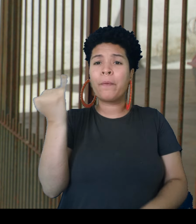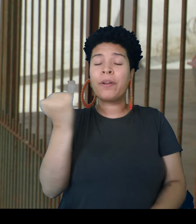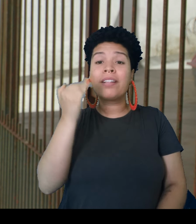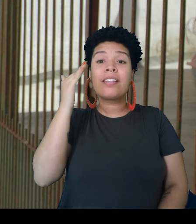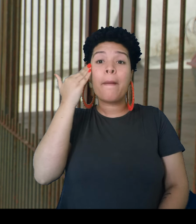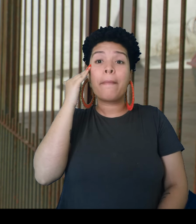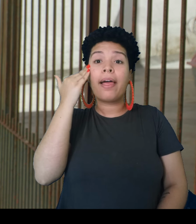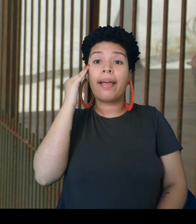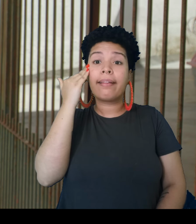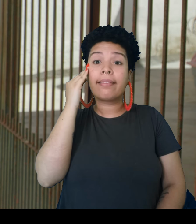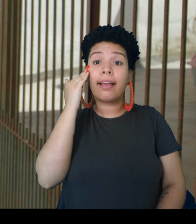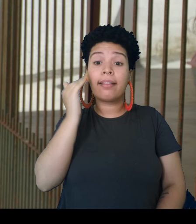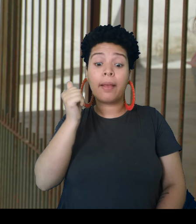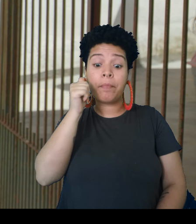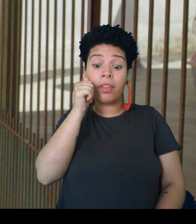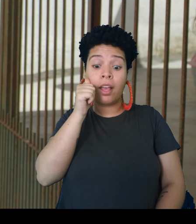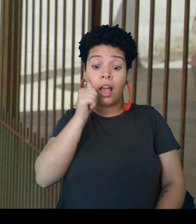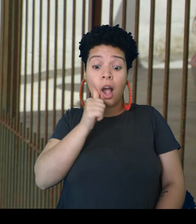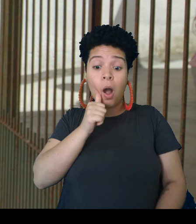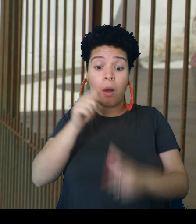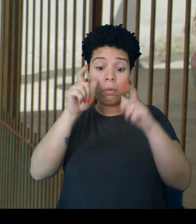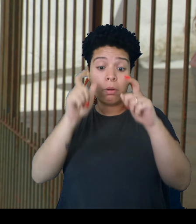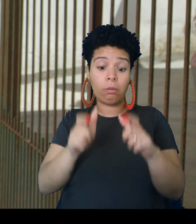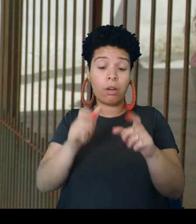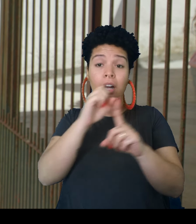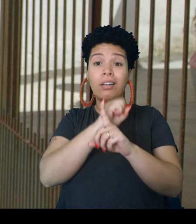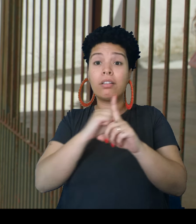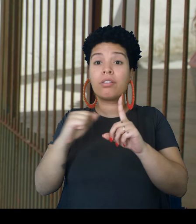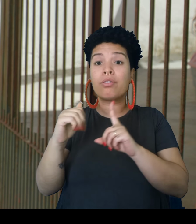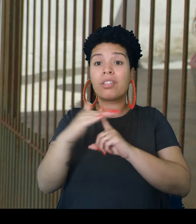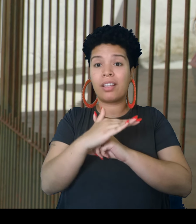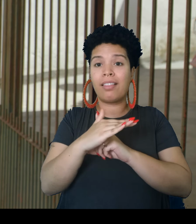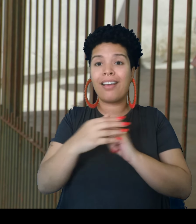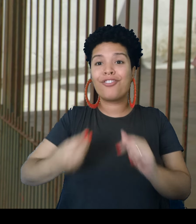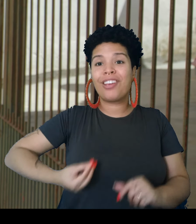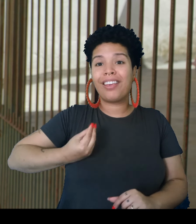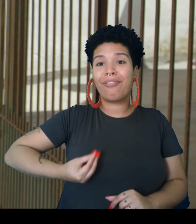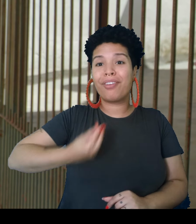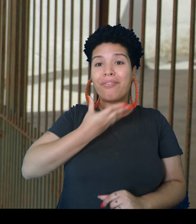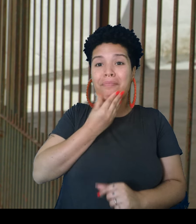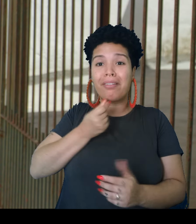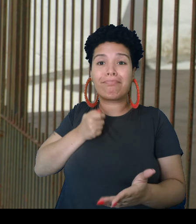sociedades pautadas pelo patriarcado e opressões. Por isso, até hoje ela é